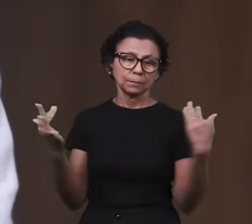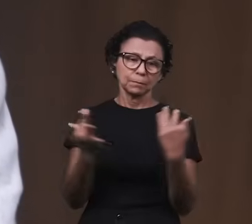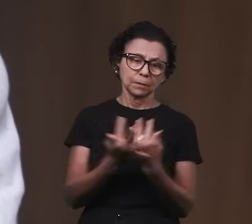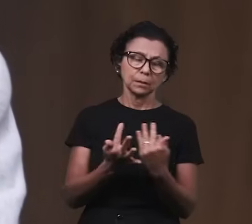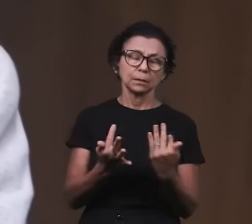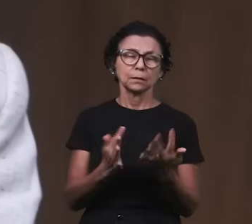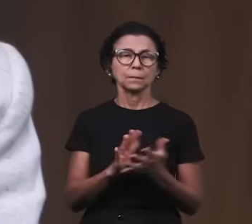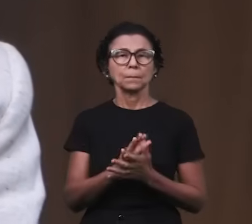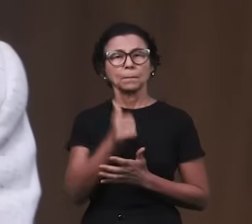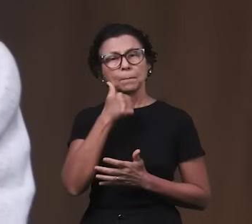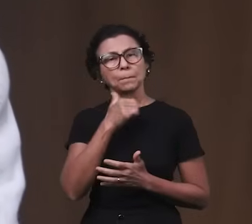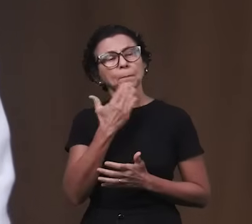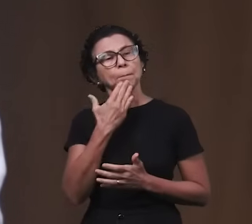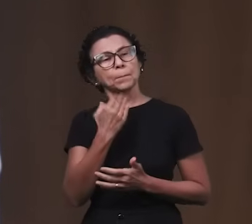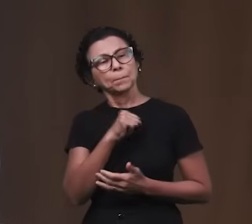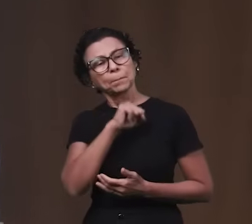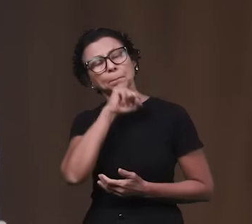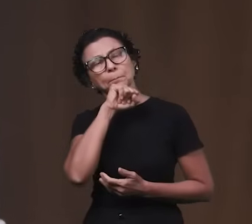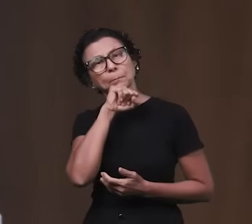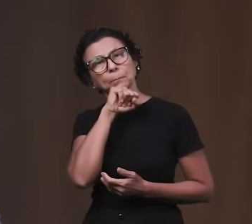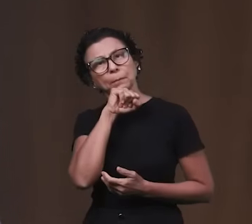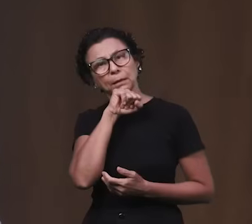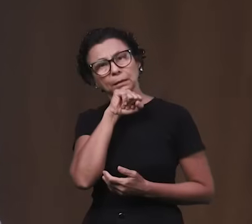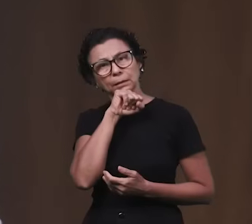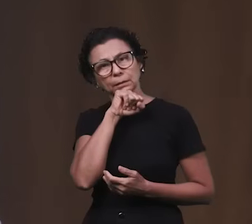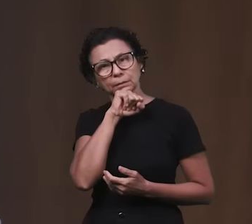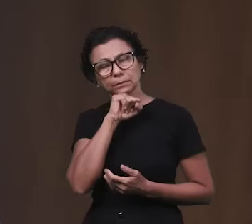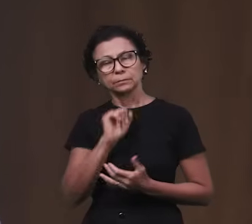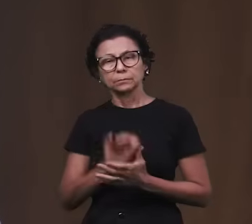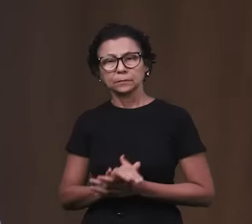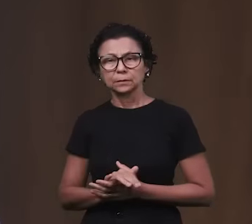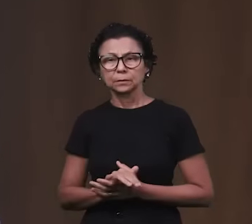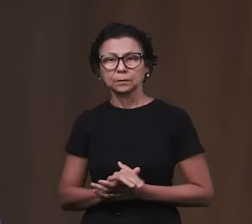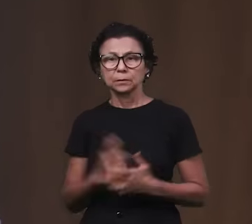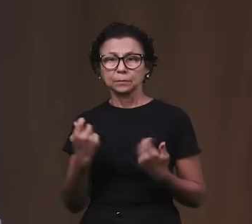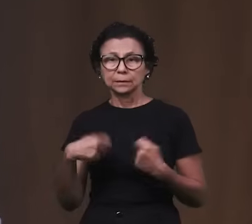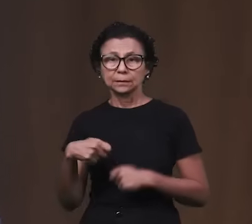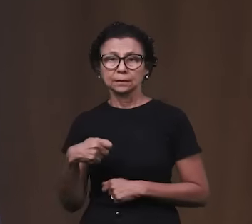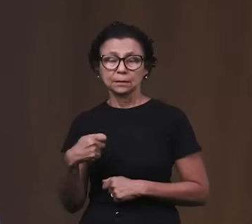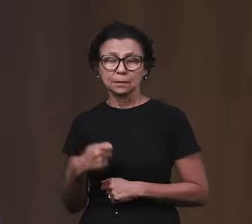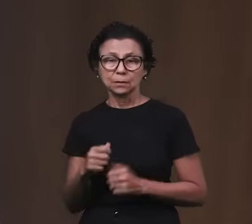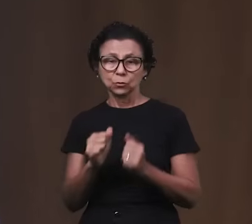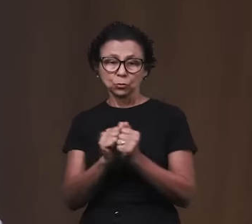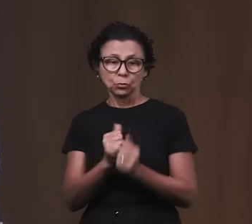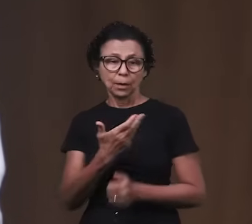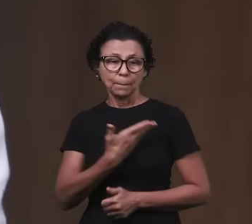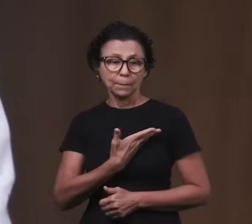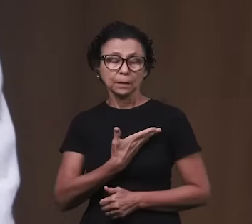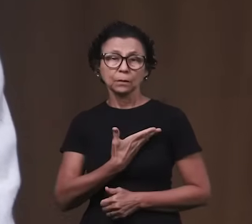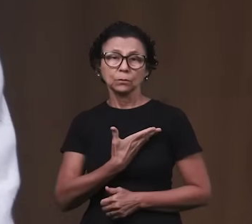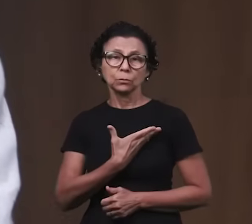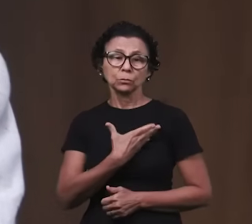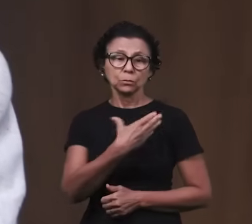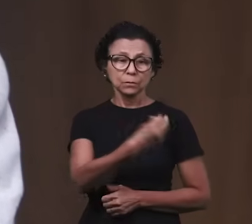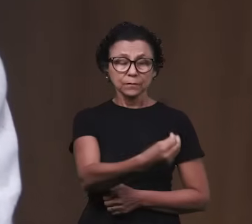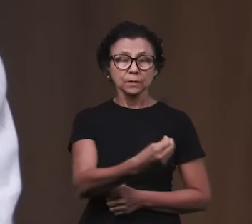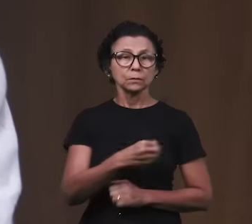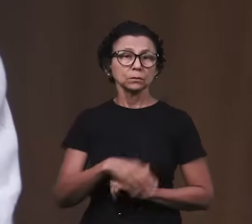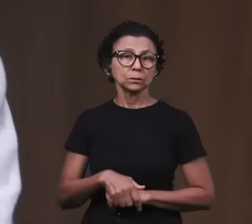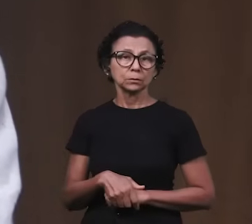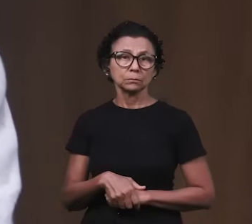pais, eles têm que ser amigos dos filhos. para que os filhos possam ser amigos dos